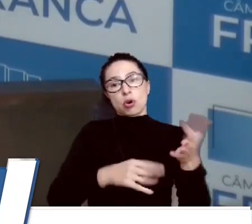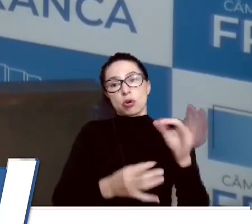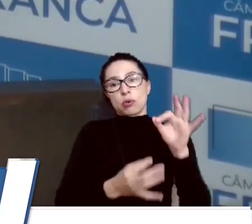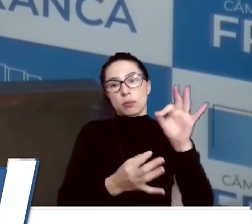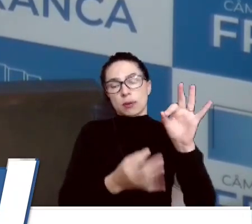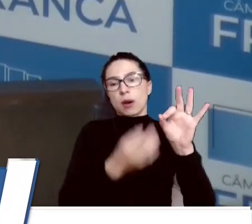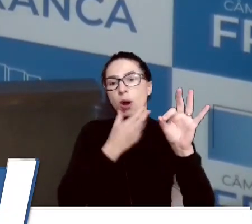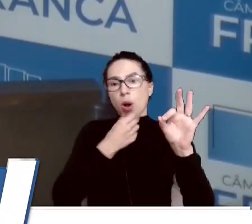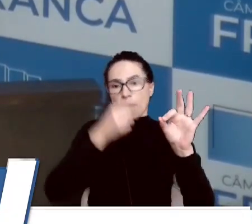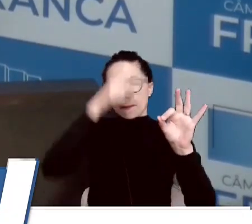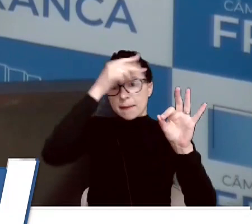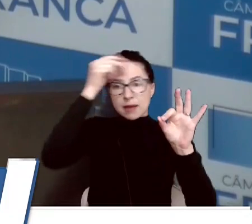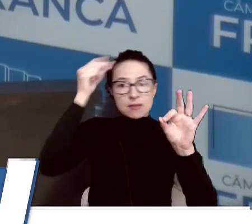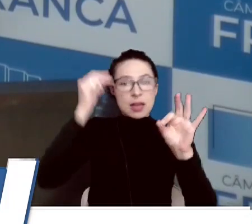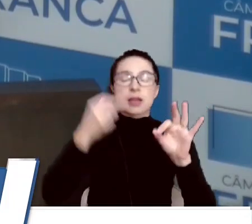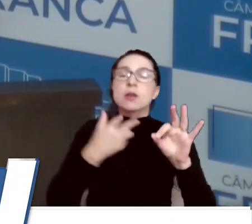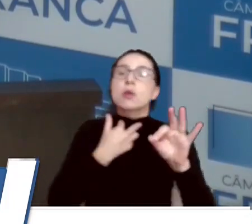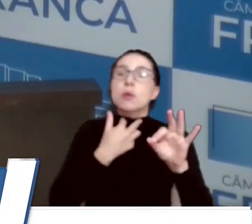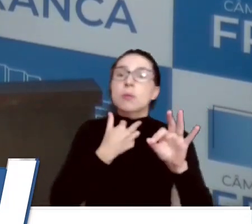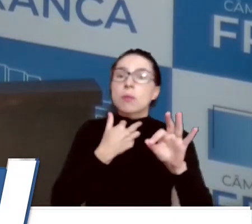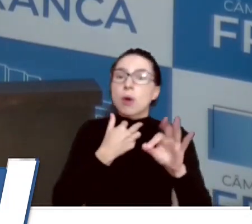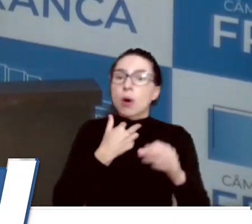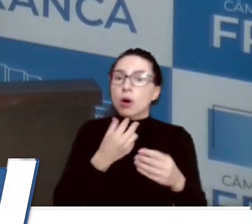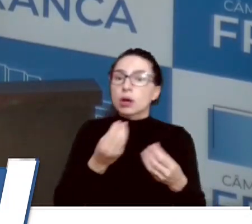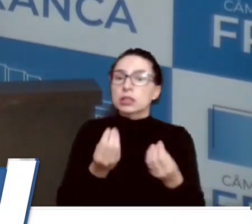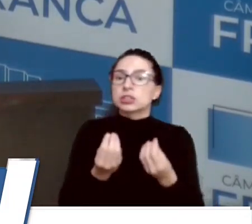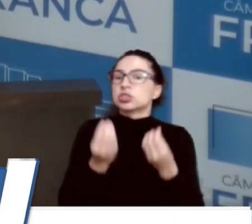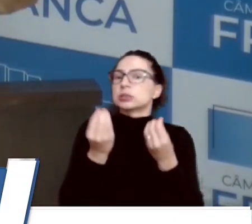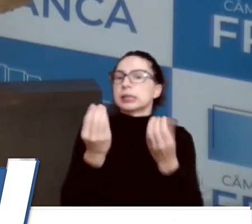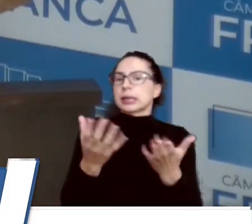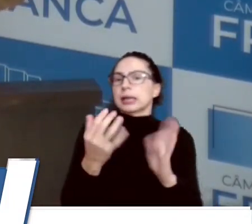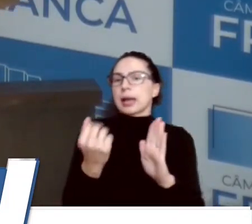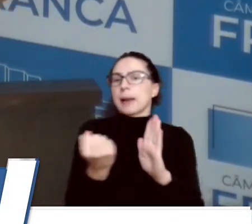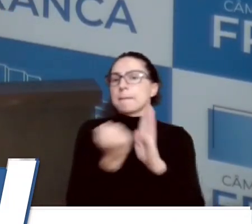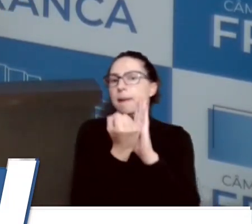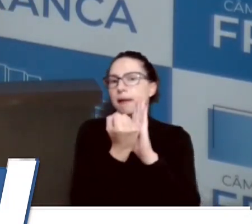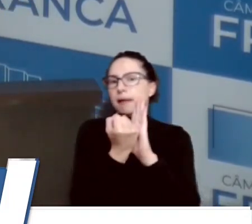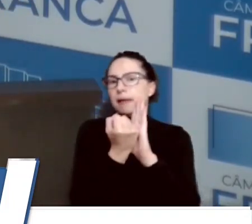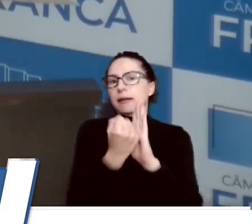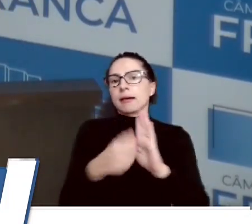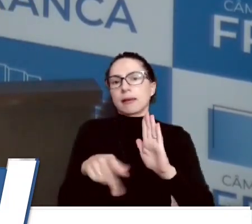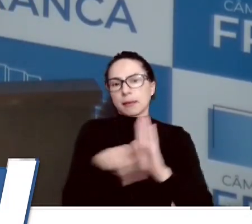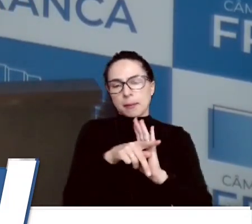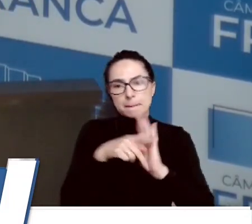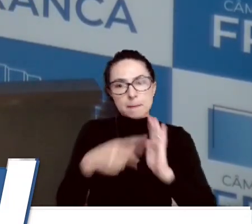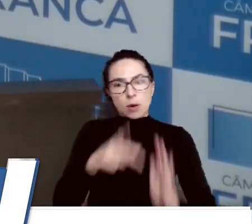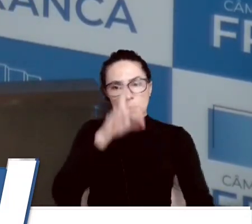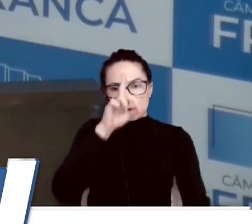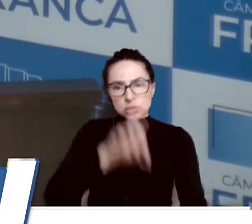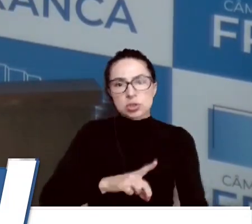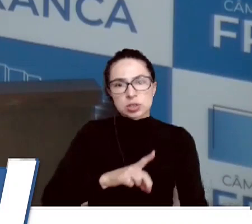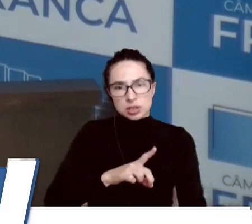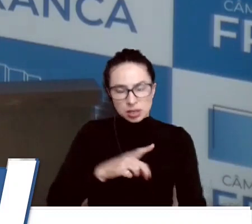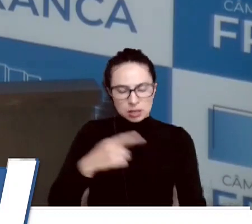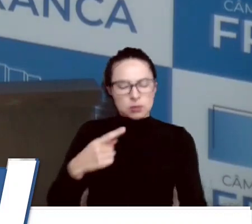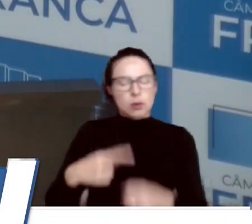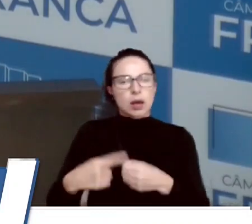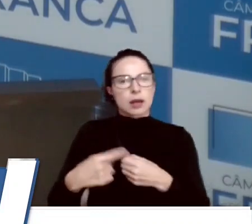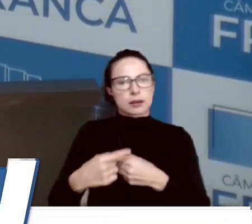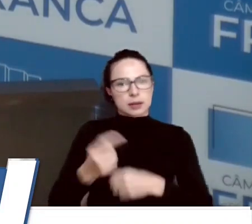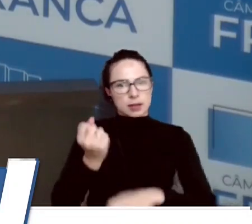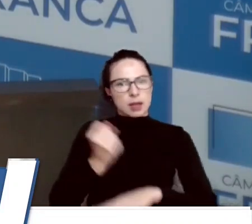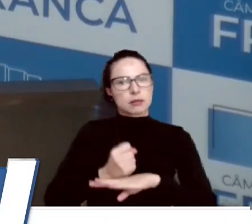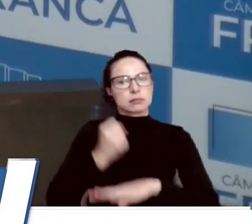prefeito não pode entregar um patrimônio que pertence, por direito, à cidade que o